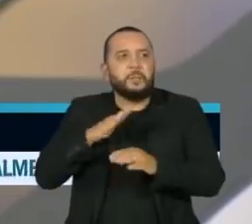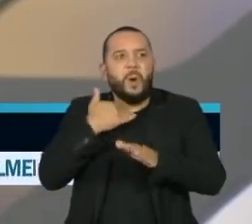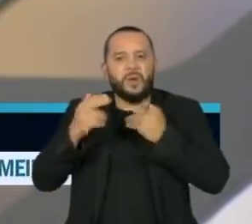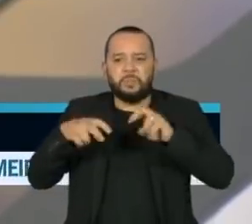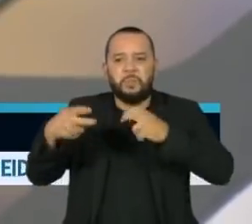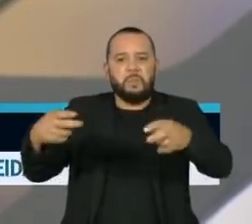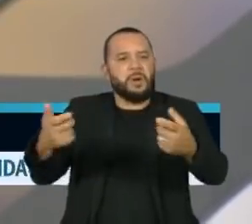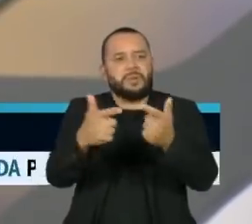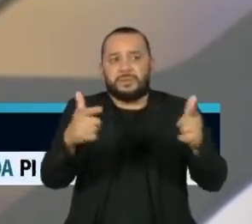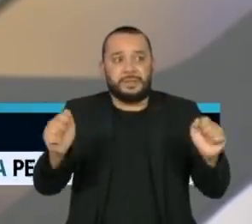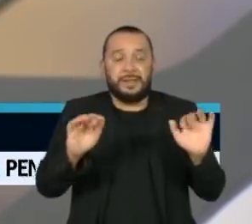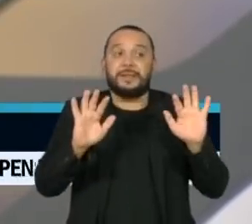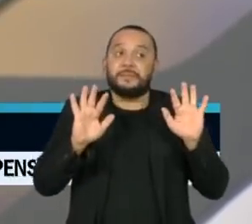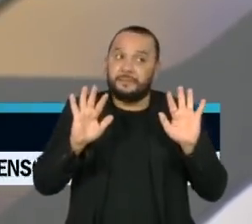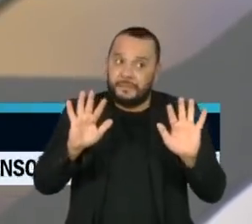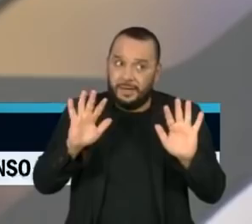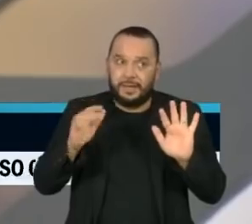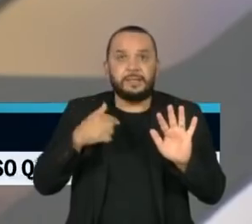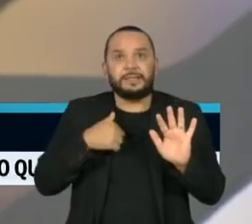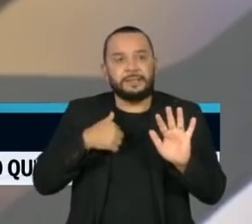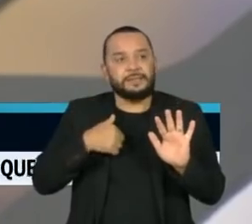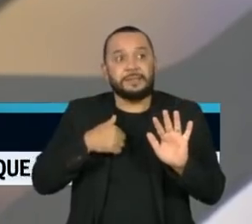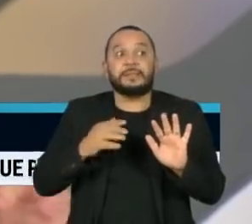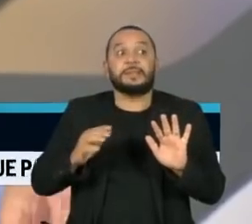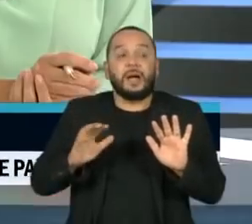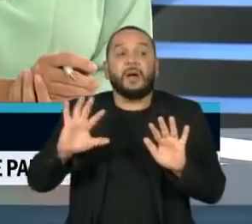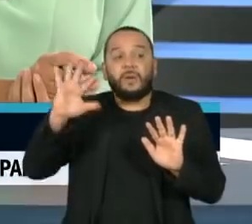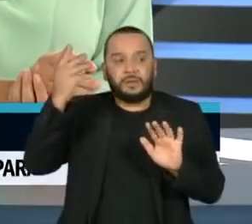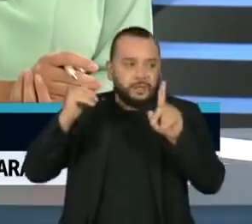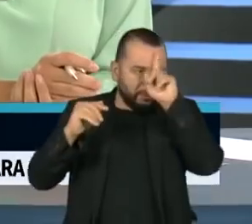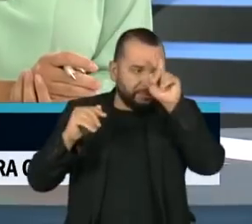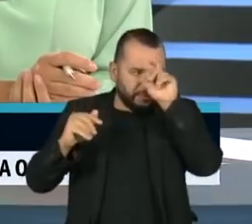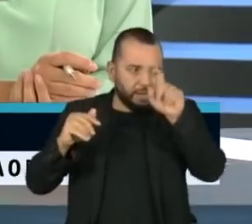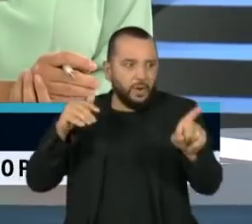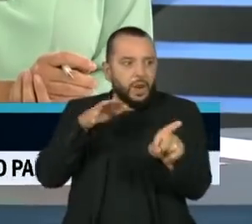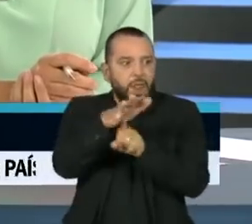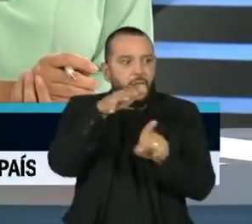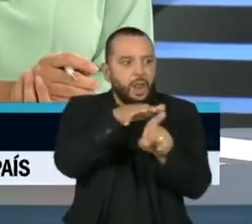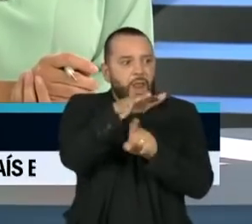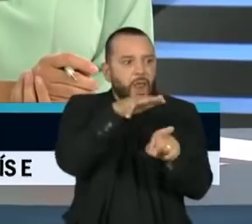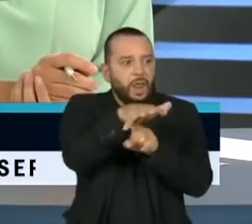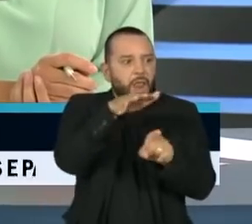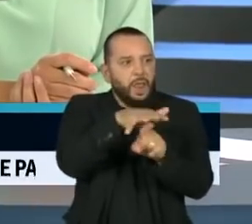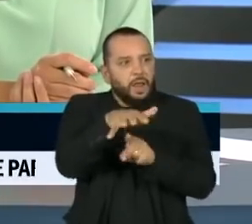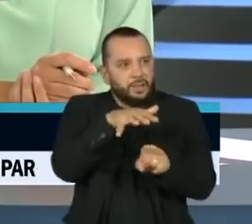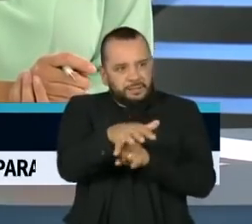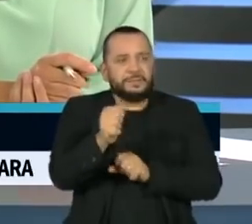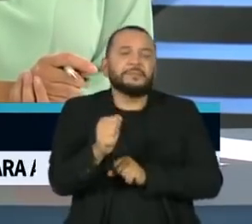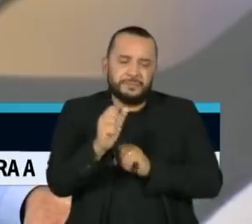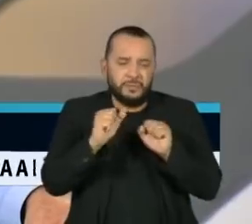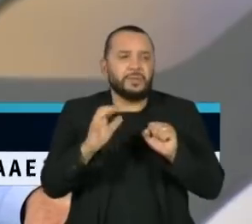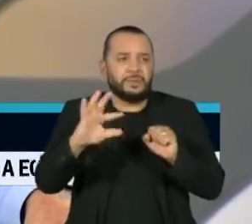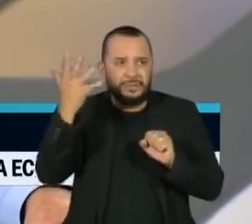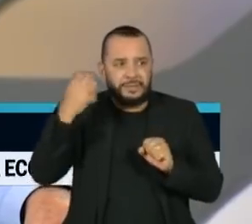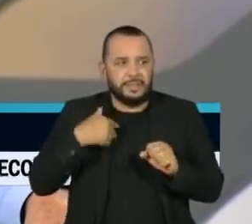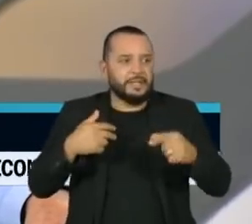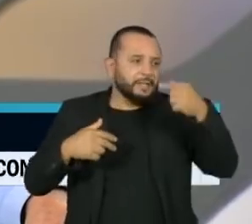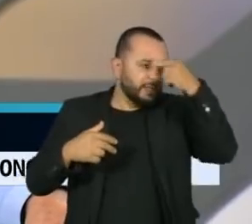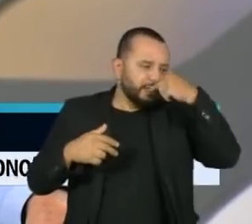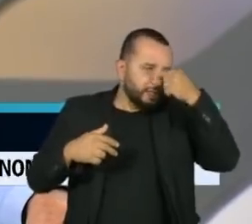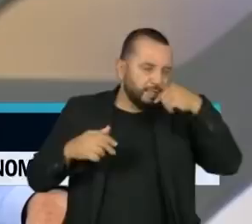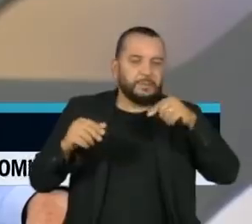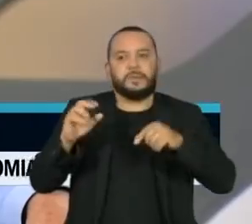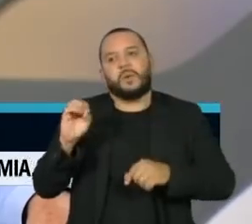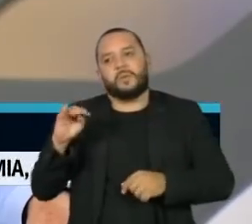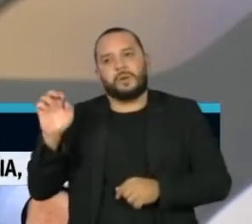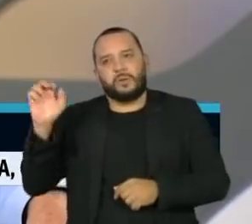é o congestionamento dos pronto-socorros. Quer dizer, com a gripe e com a Omicron, os pronto-socorros